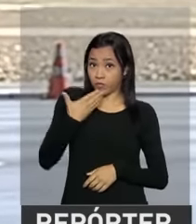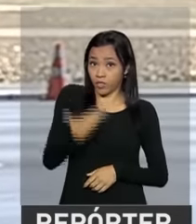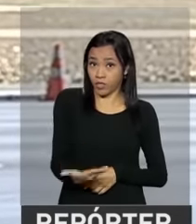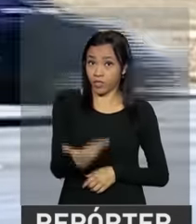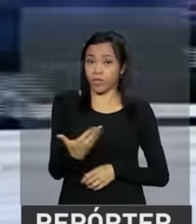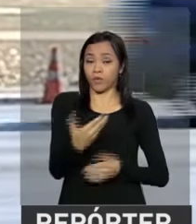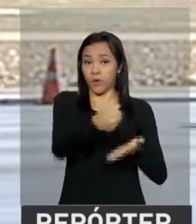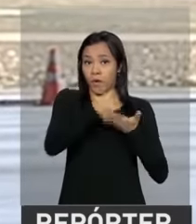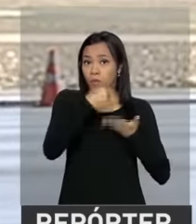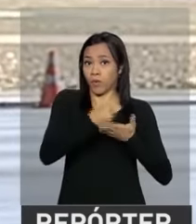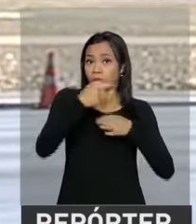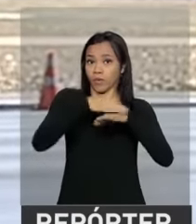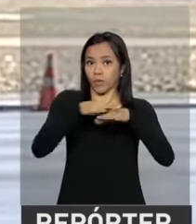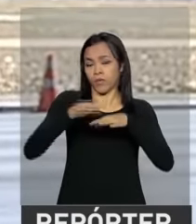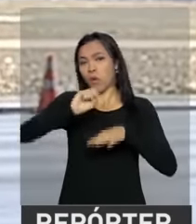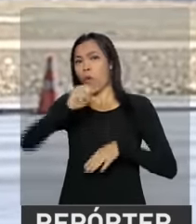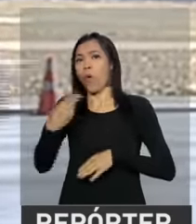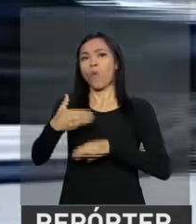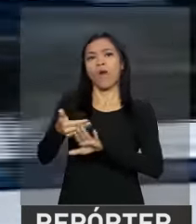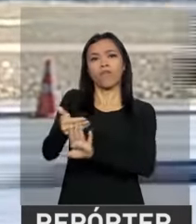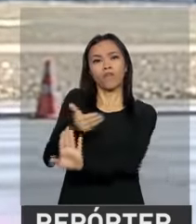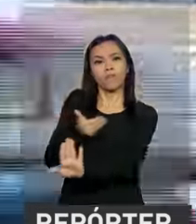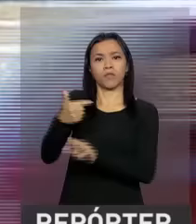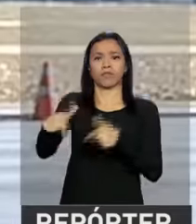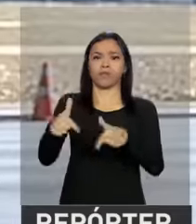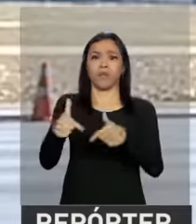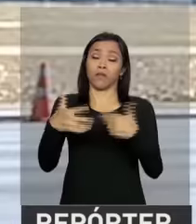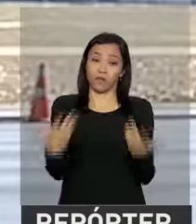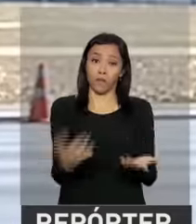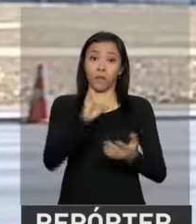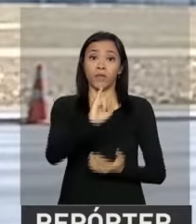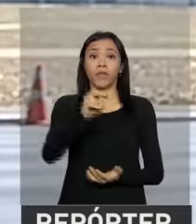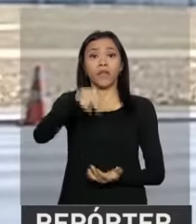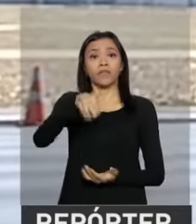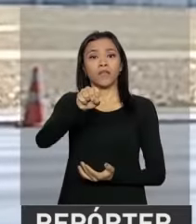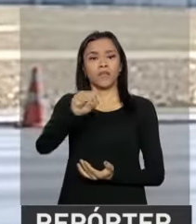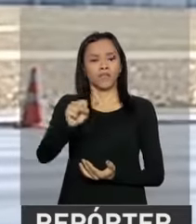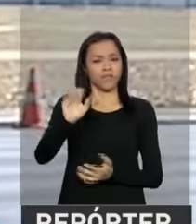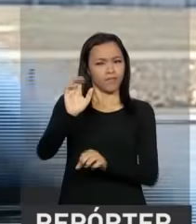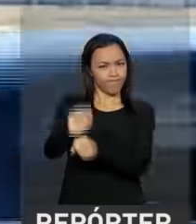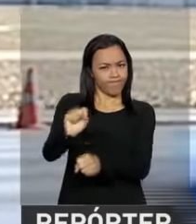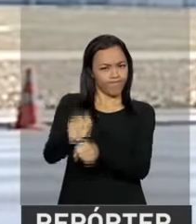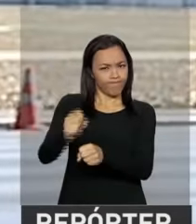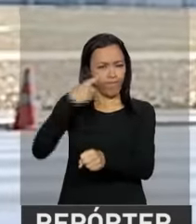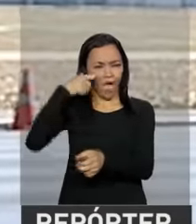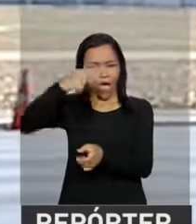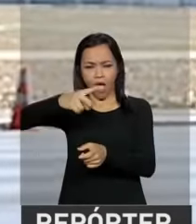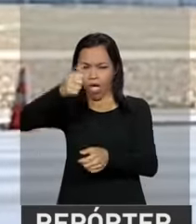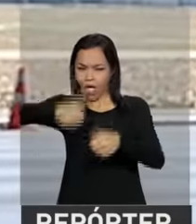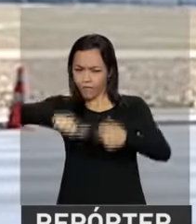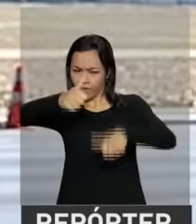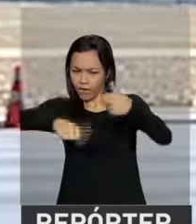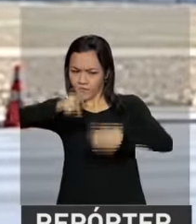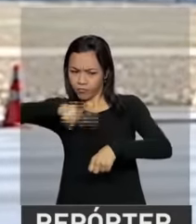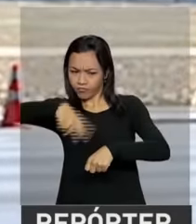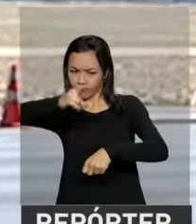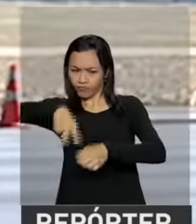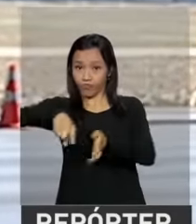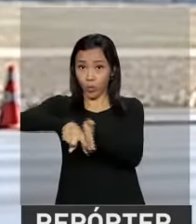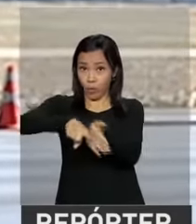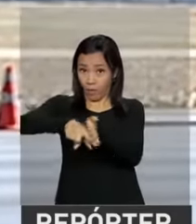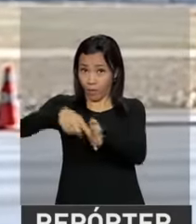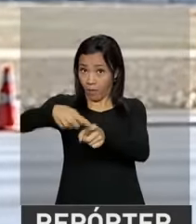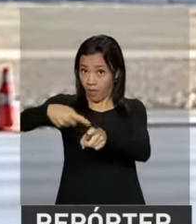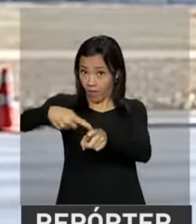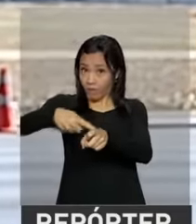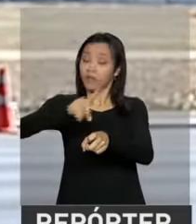auxílio doena e o afastamento do trabalho o INSS após avaliação do médico pericial vai estabelecer um um